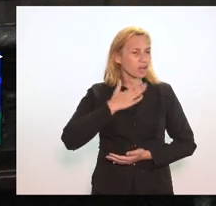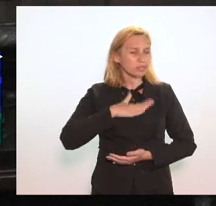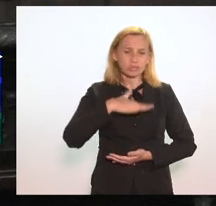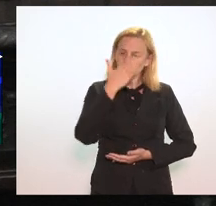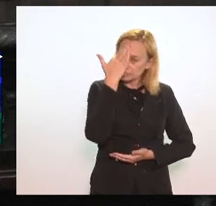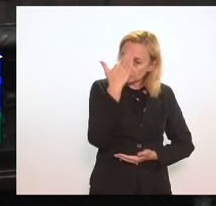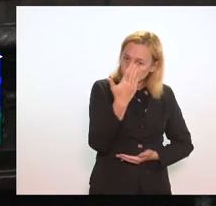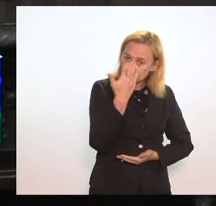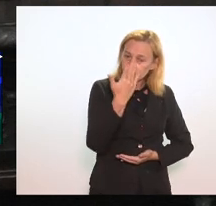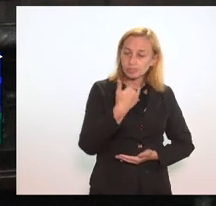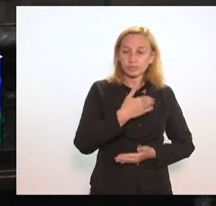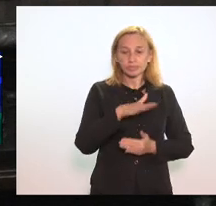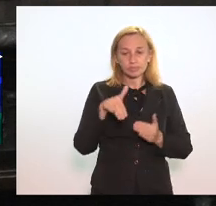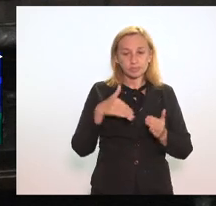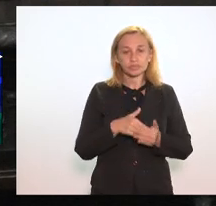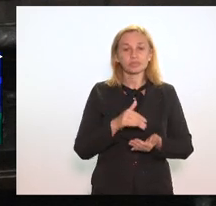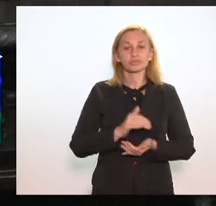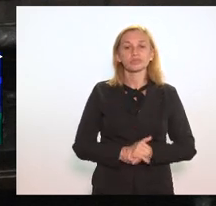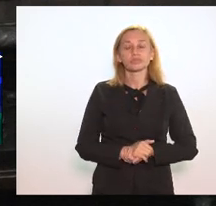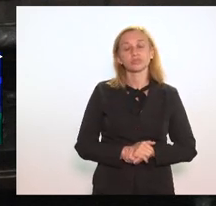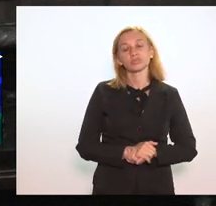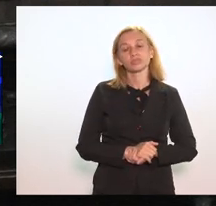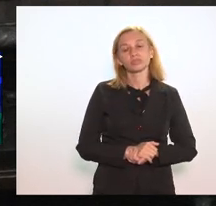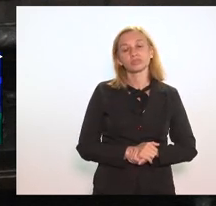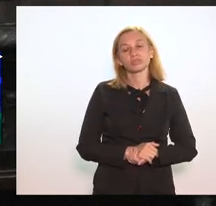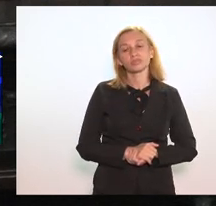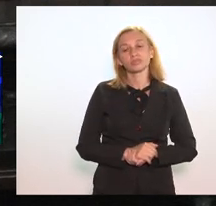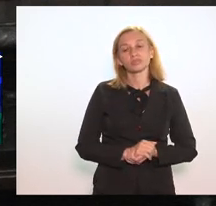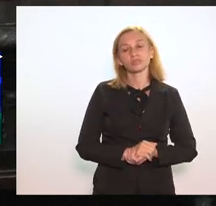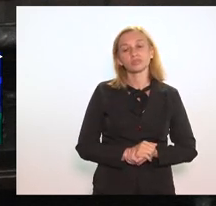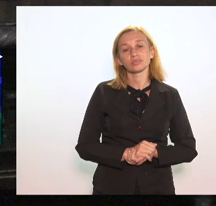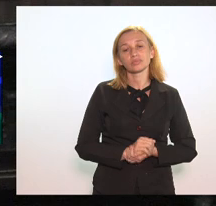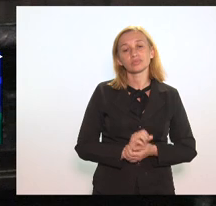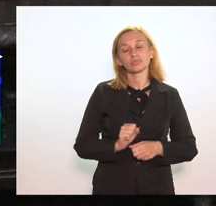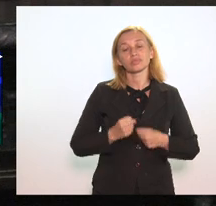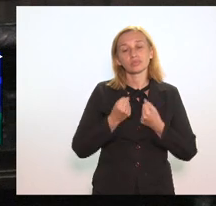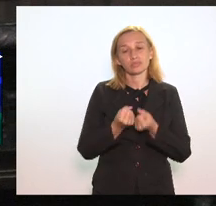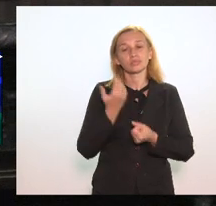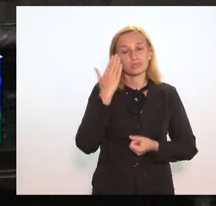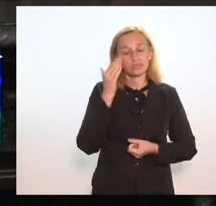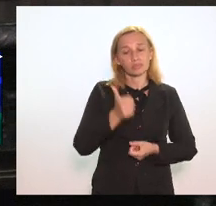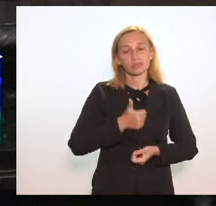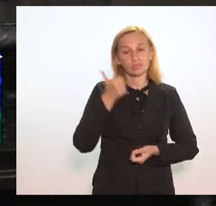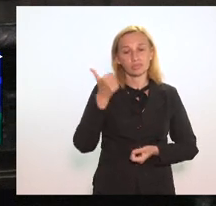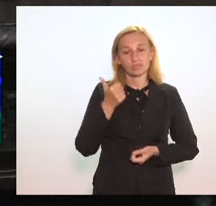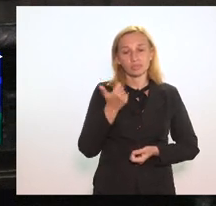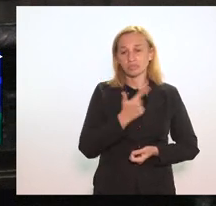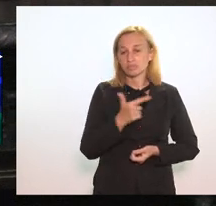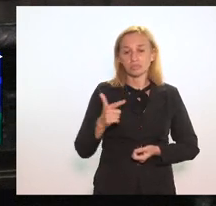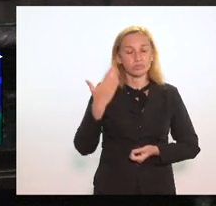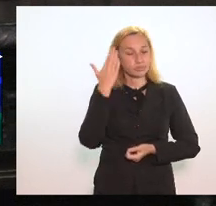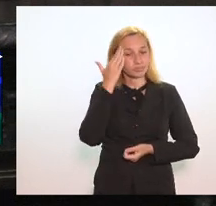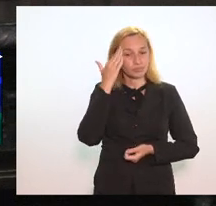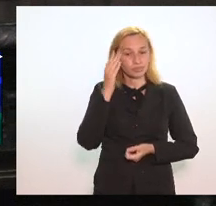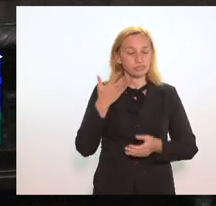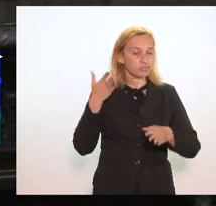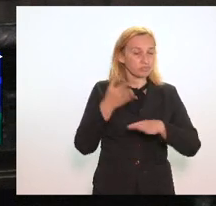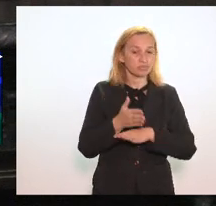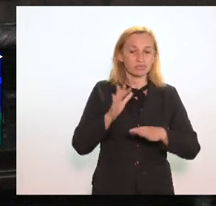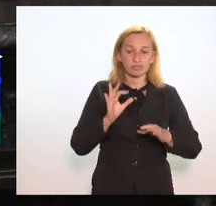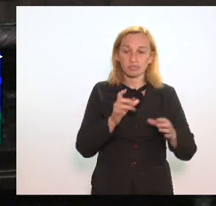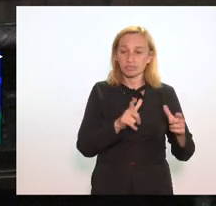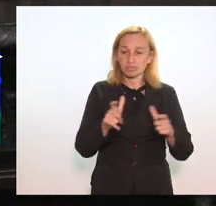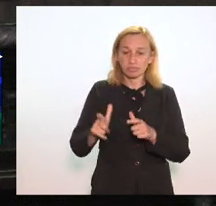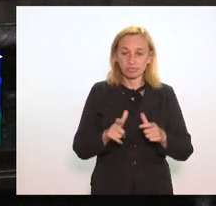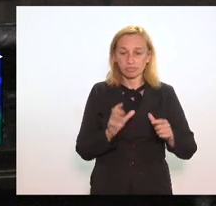agradecendo o governador e buscando o entendimento sem entendimento a gente não vai chegar a lugar